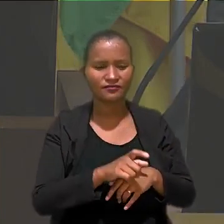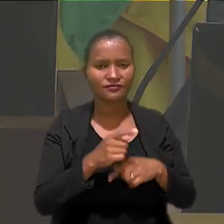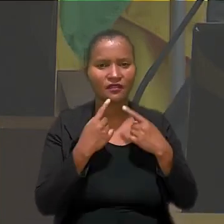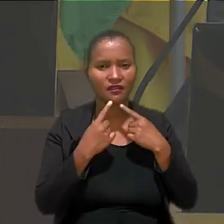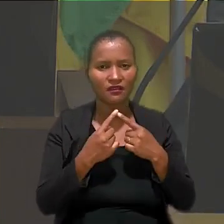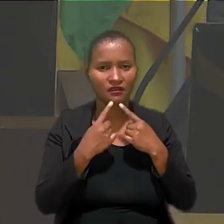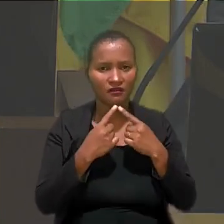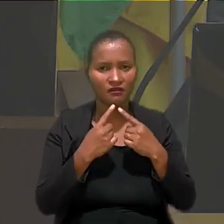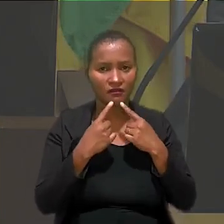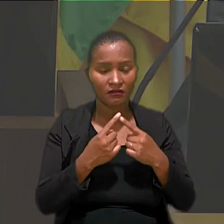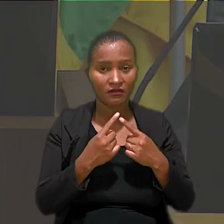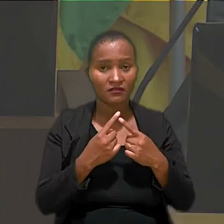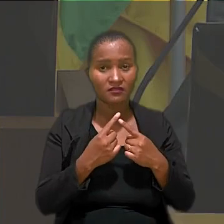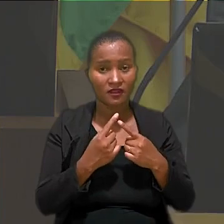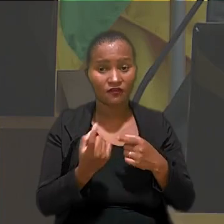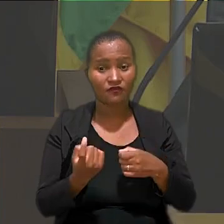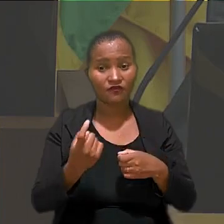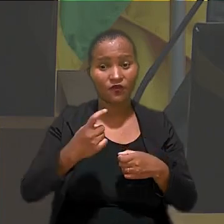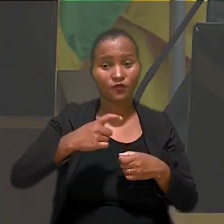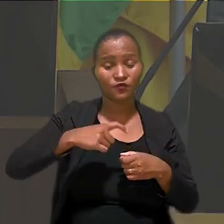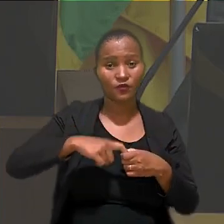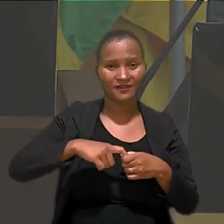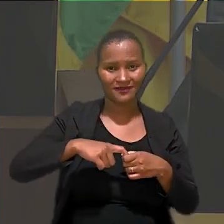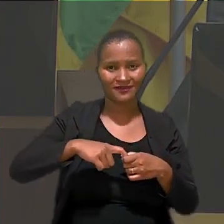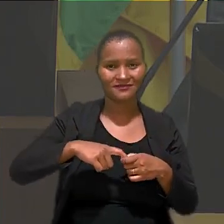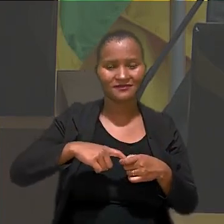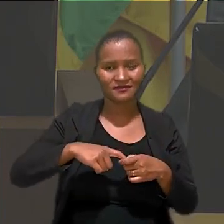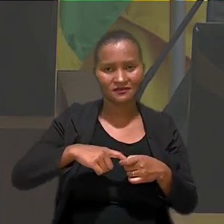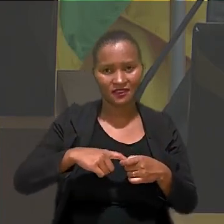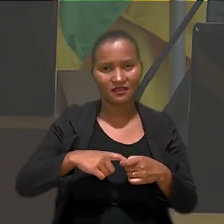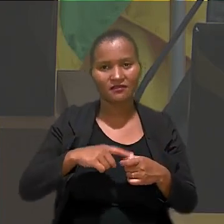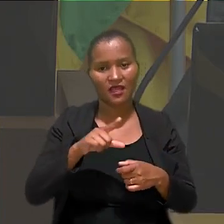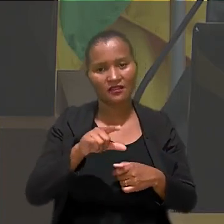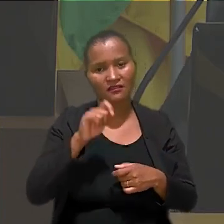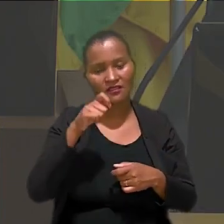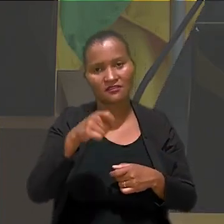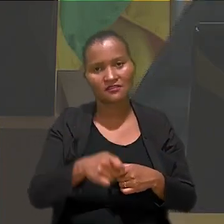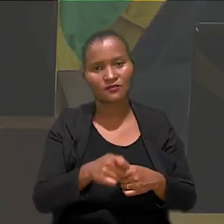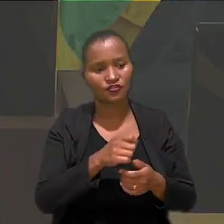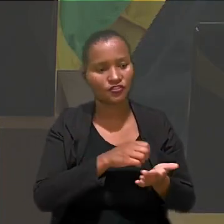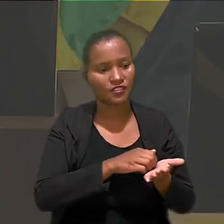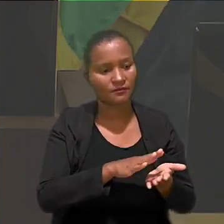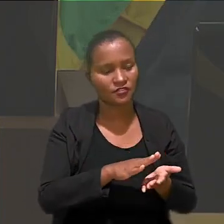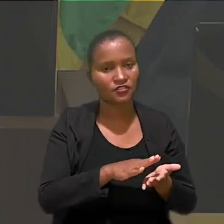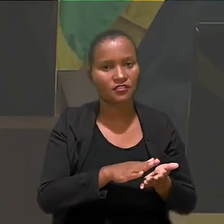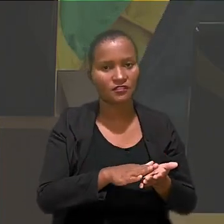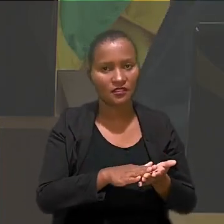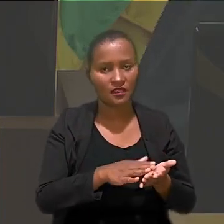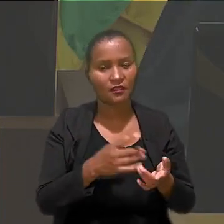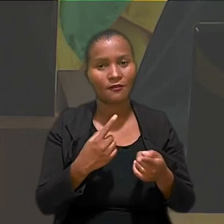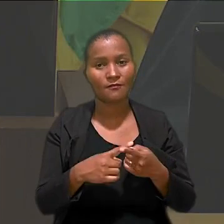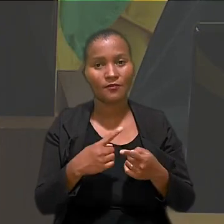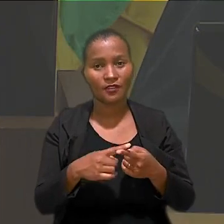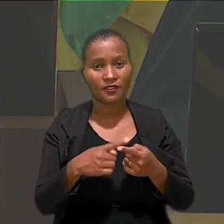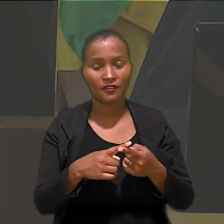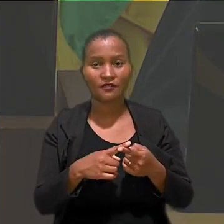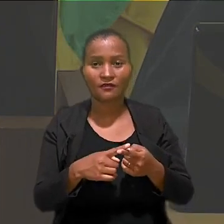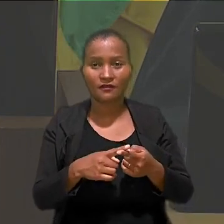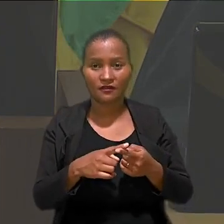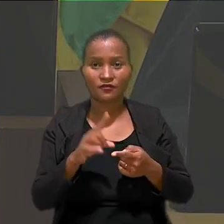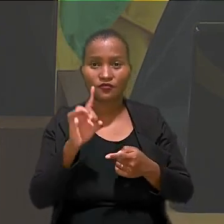reclamante, retratou sua adesão de dispensá-lo naquela oportunidade, o que somente